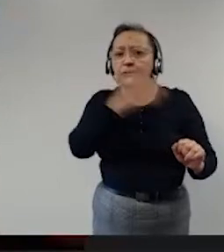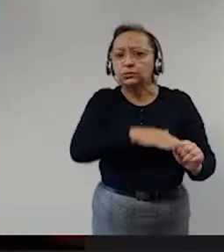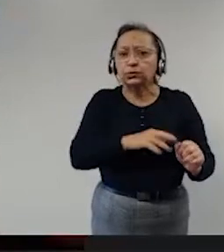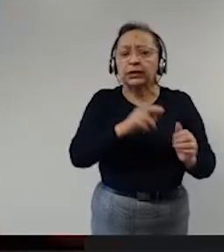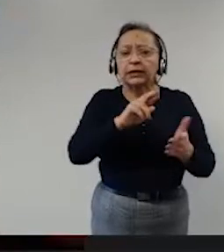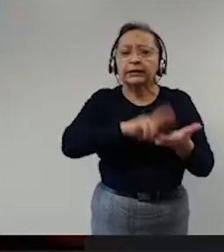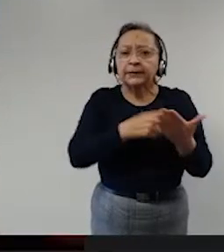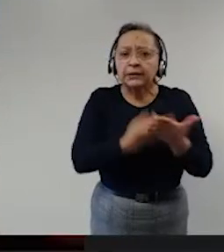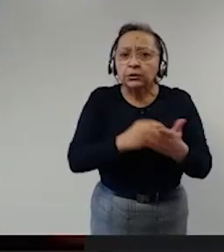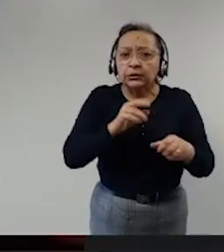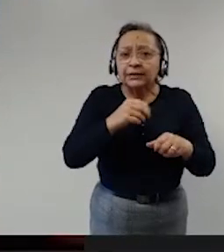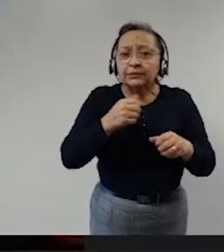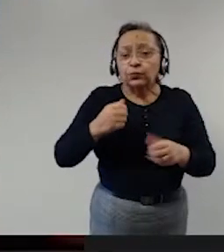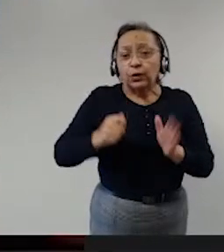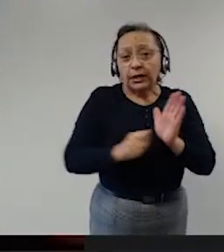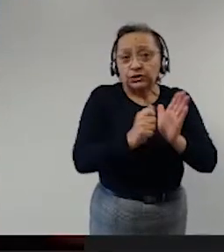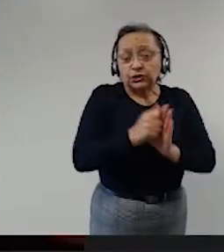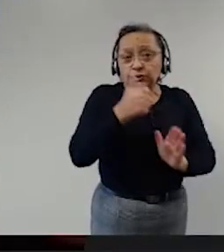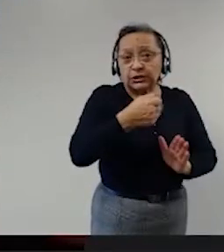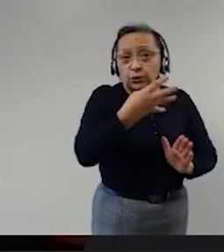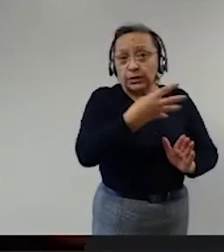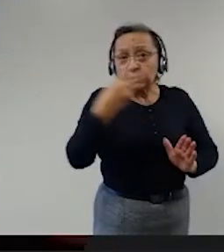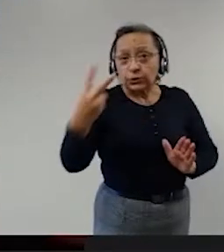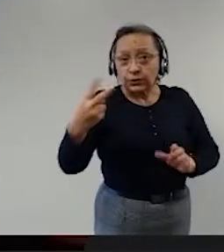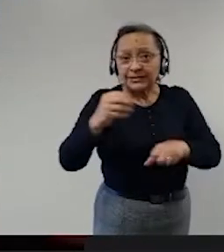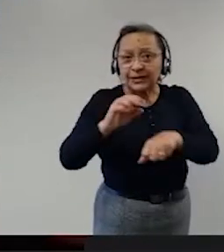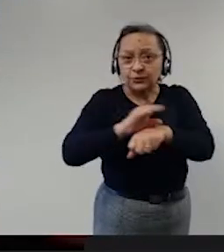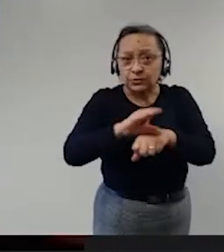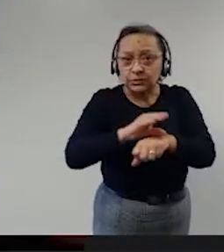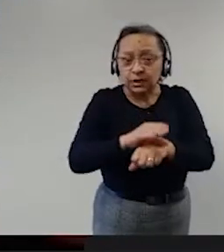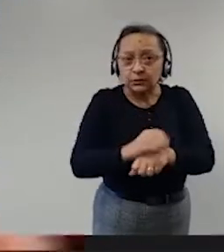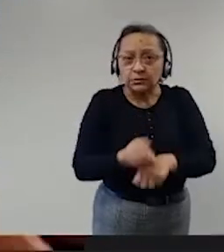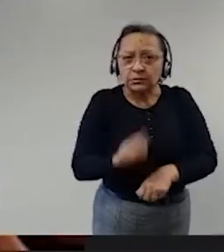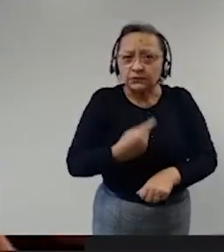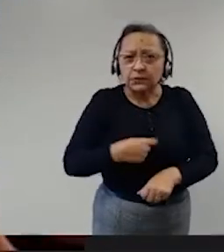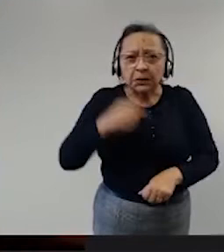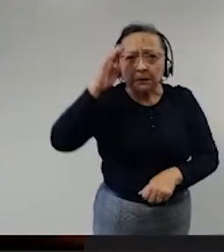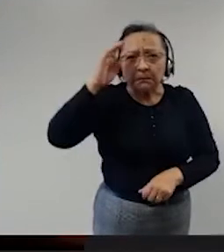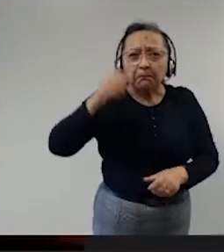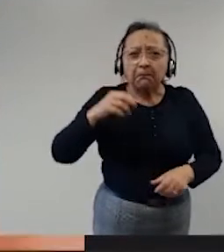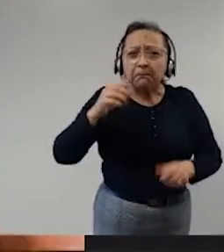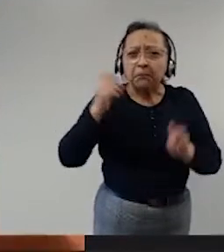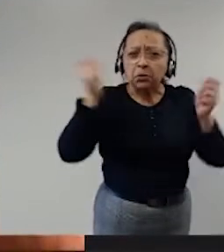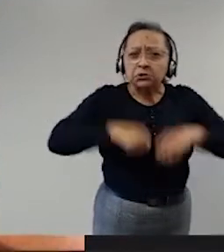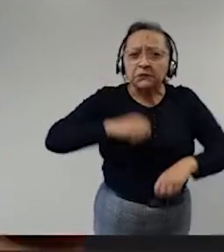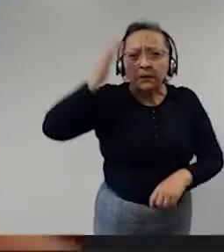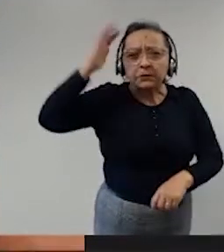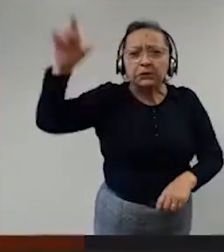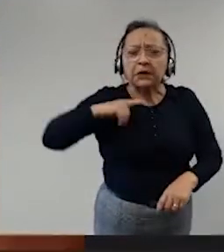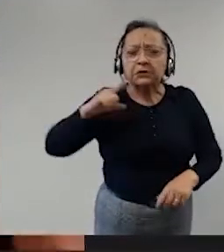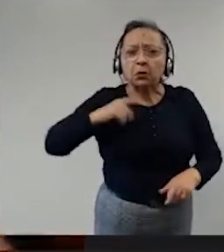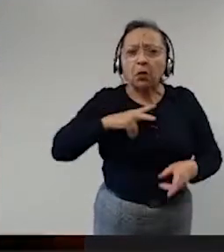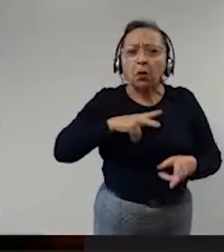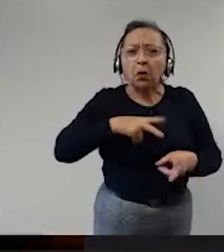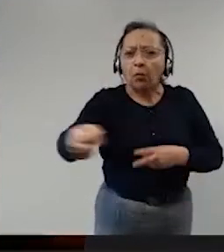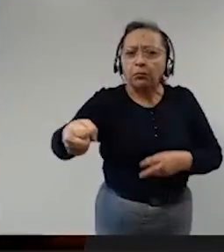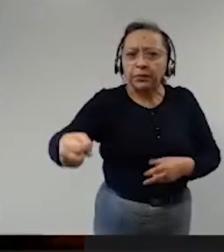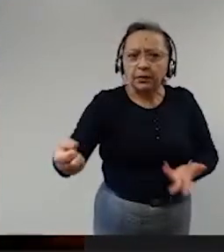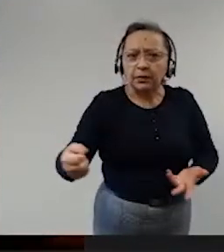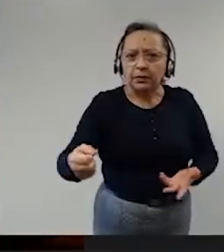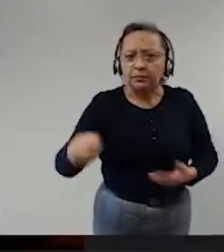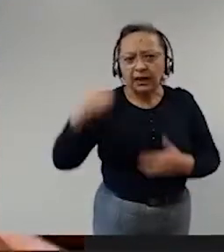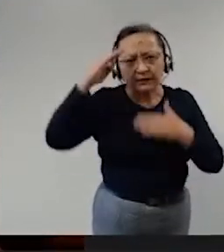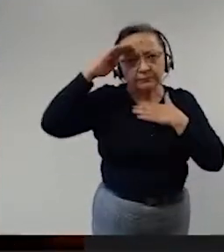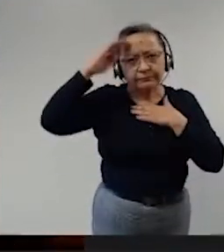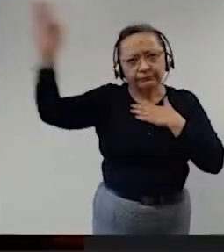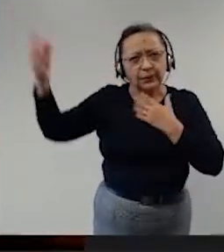142 da Constituição, se fosse possível imaginar a hipótese de ter um golpe constitucional, como se as Forças Armadas pudessem ser